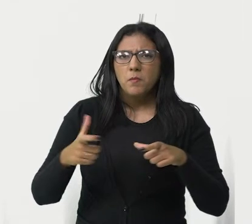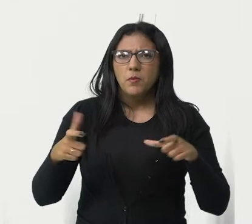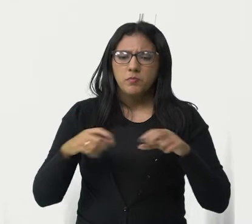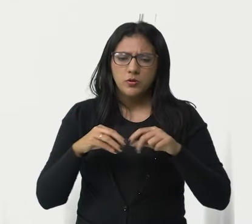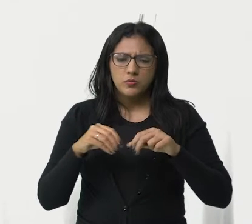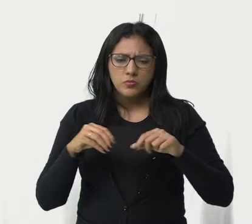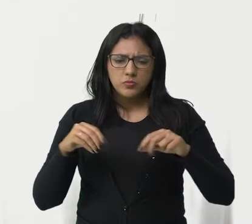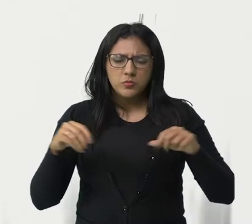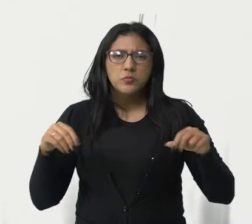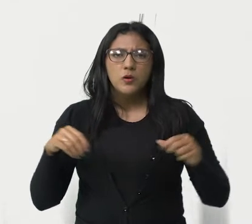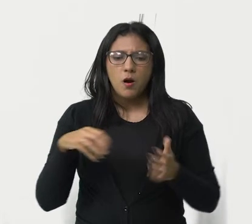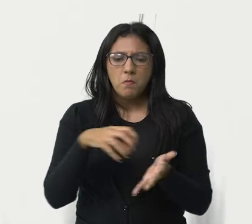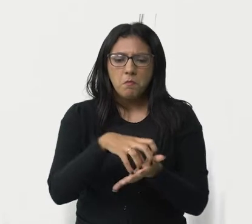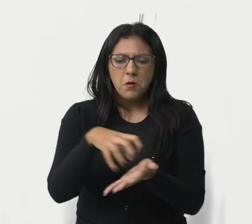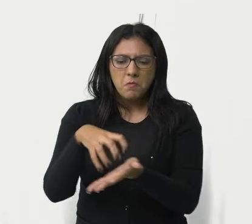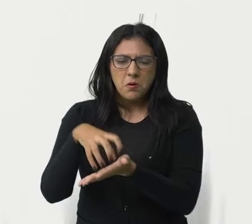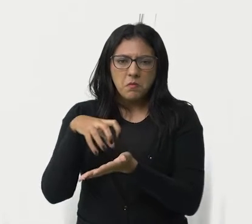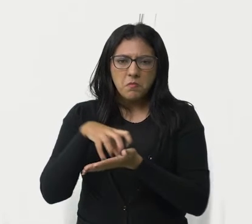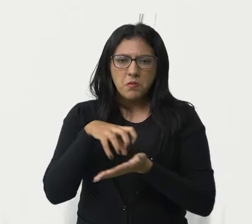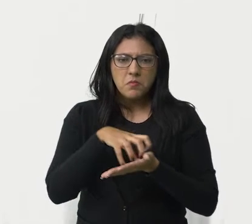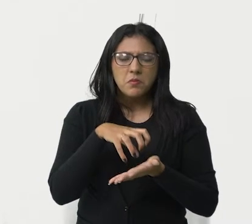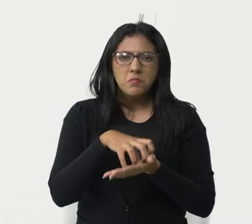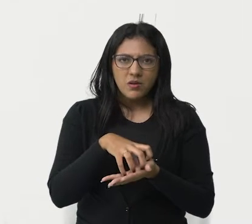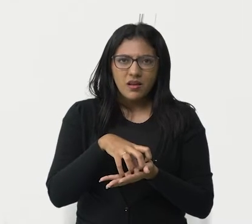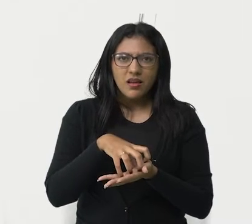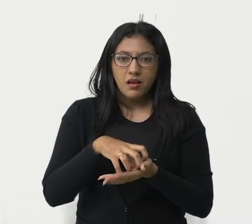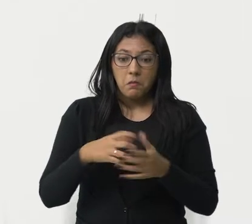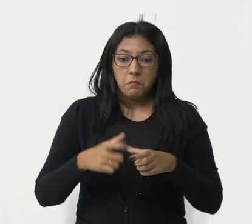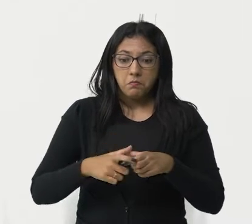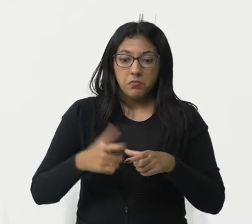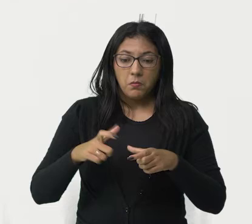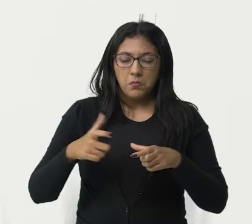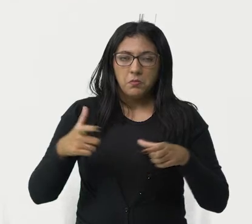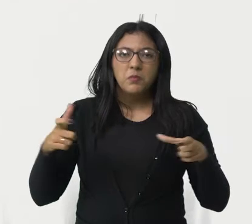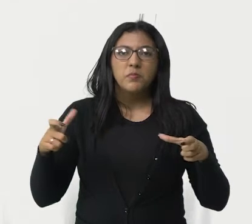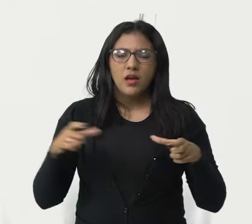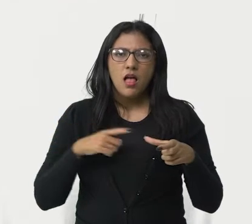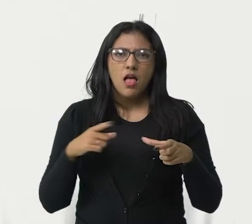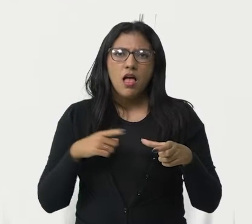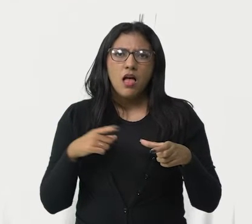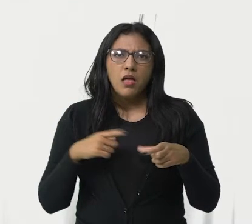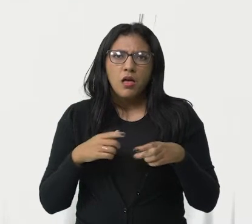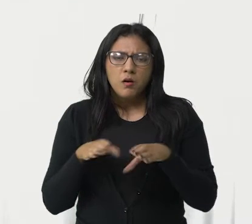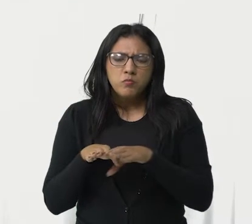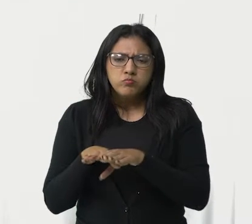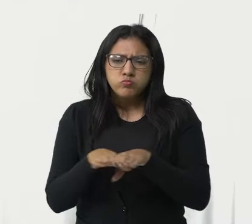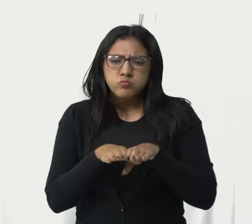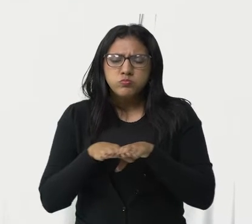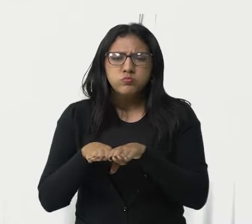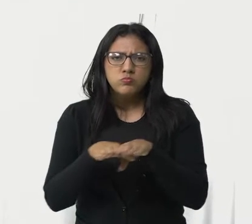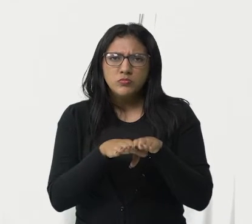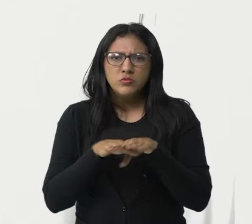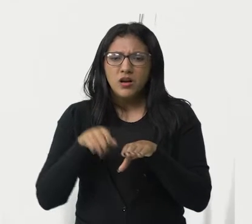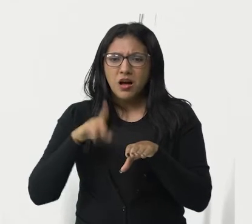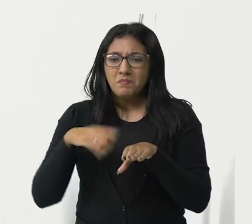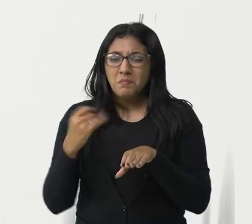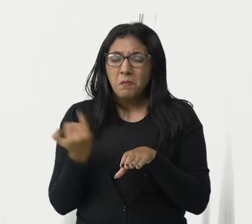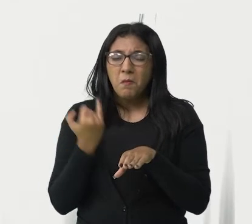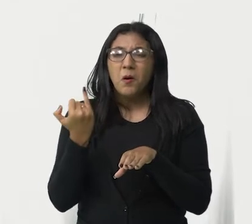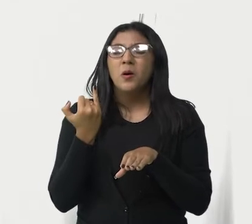da colônia, tá? Que acompanhou aí principalmente o crescimento de uma importante